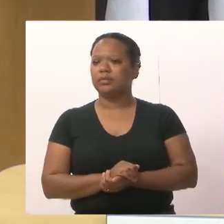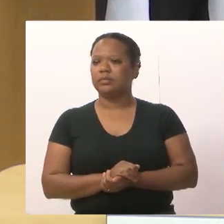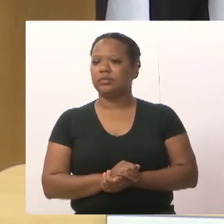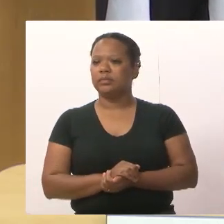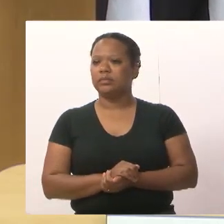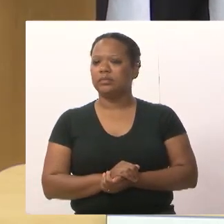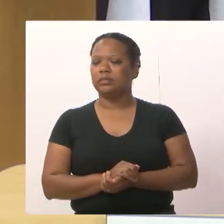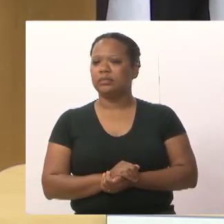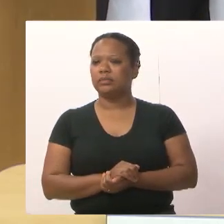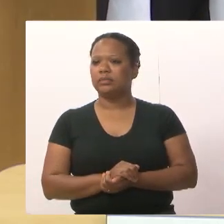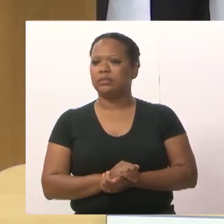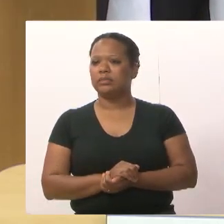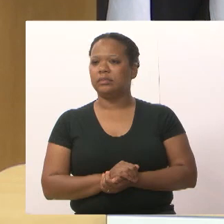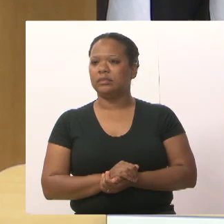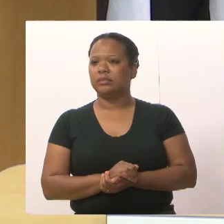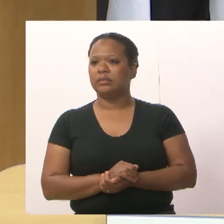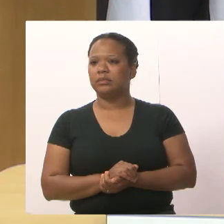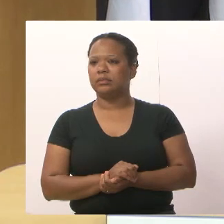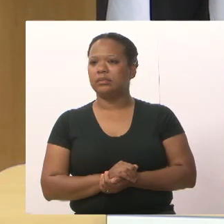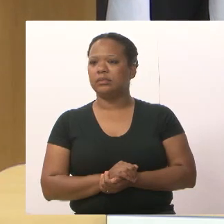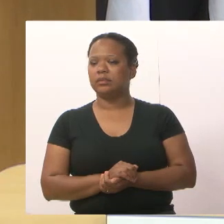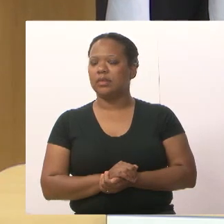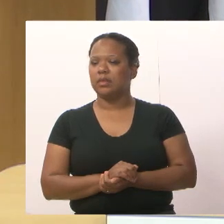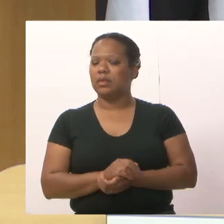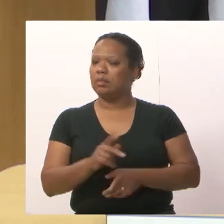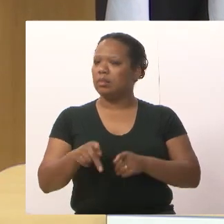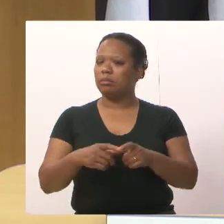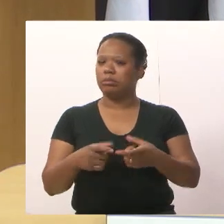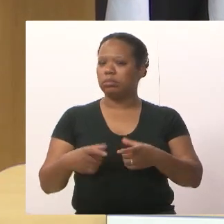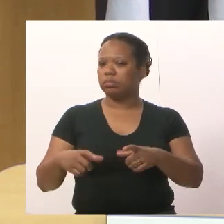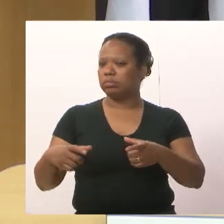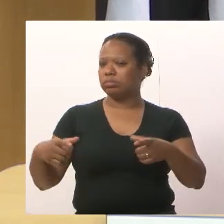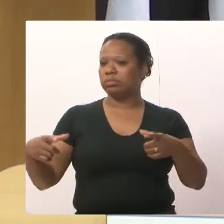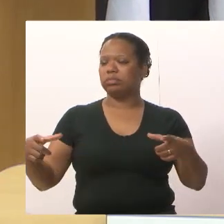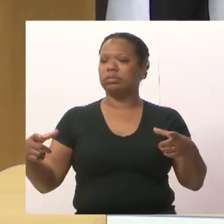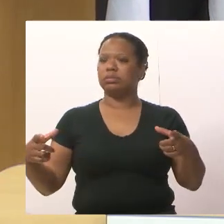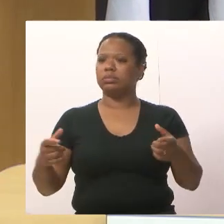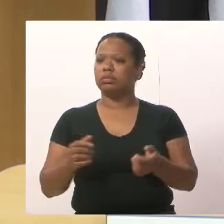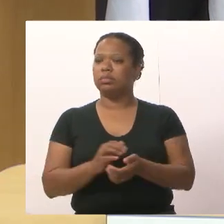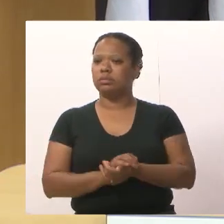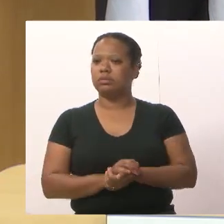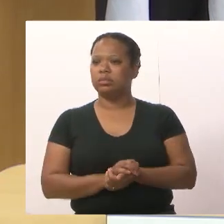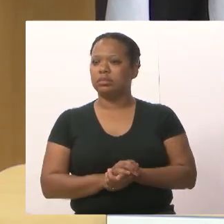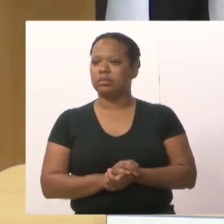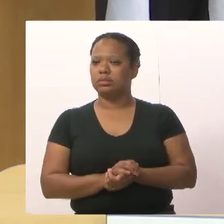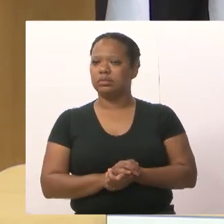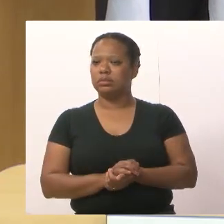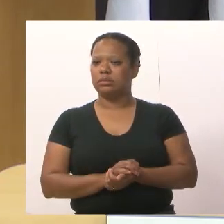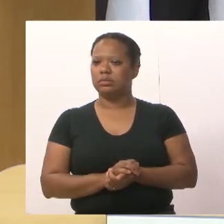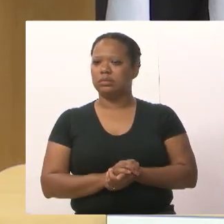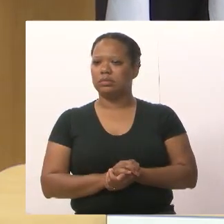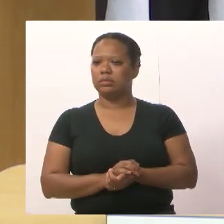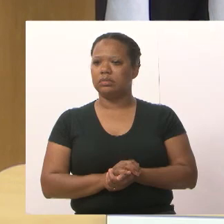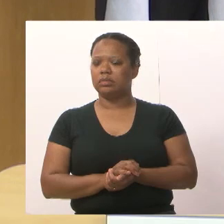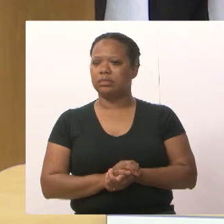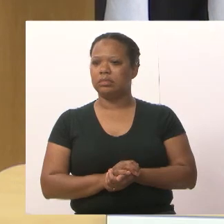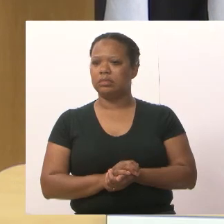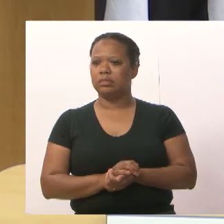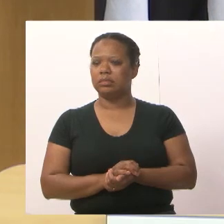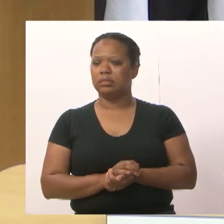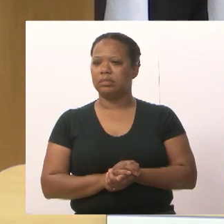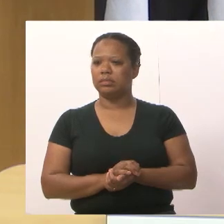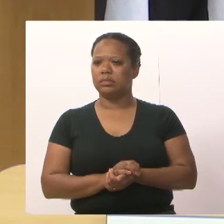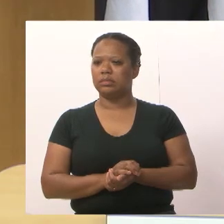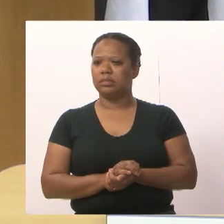o estabelecimento da população em determinado local, começou a ter que tomar, eles tiveram que